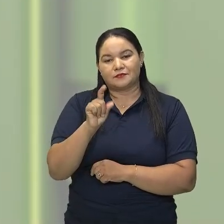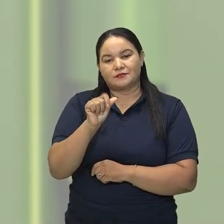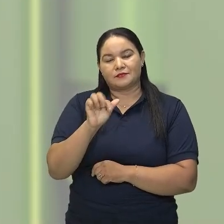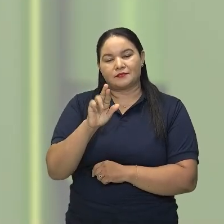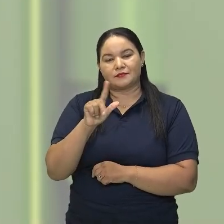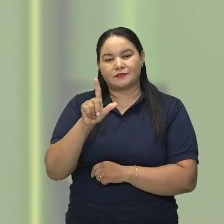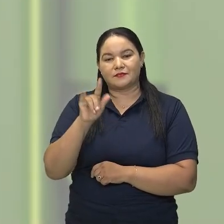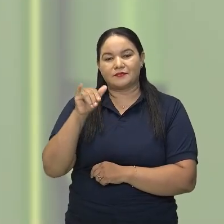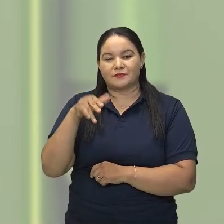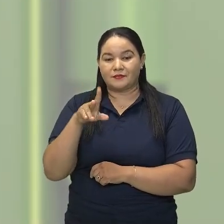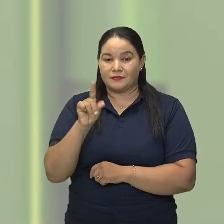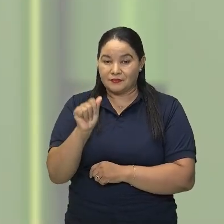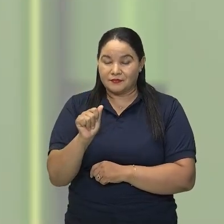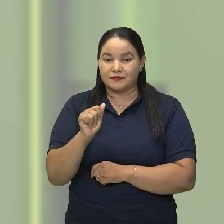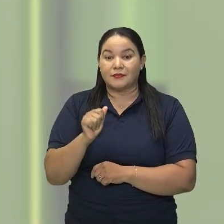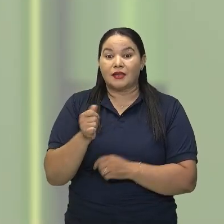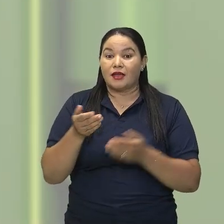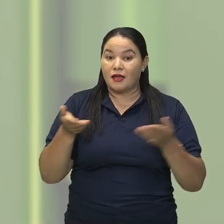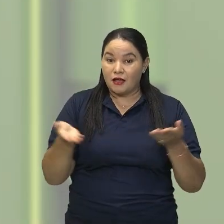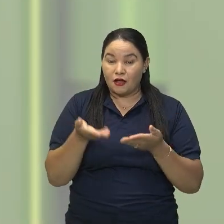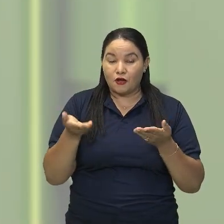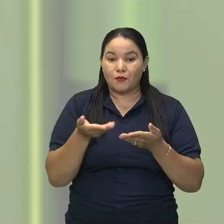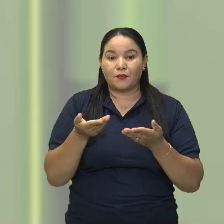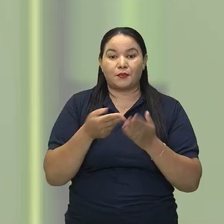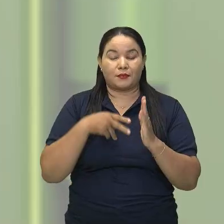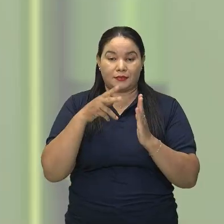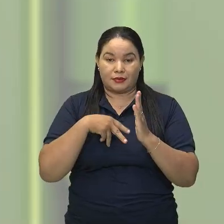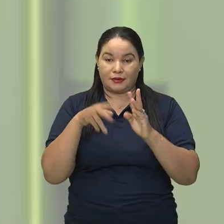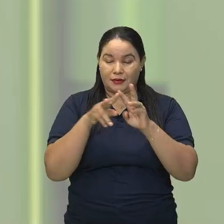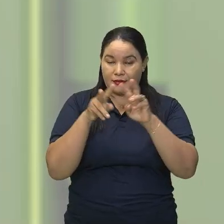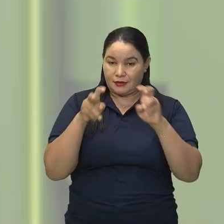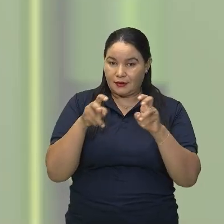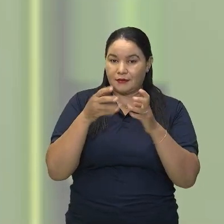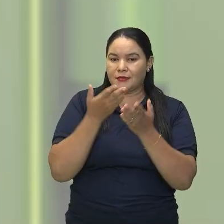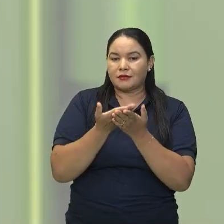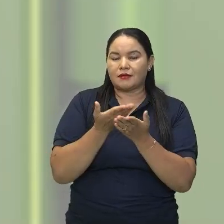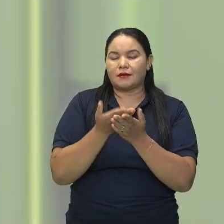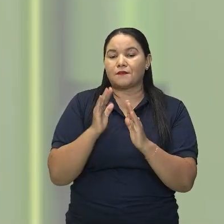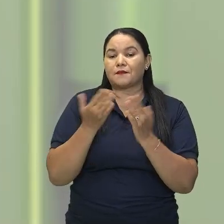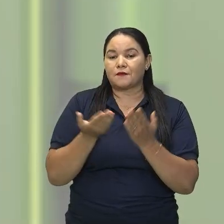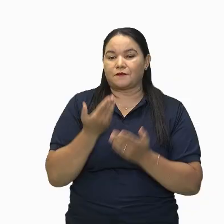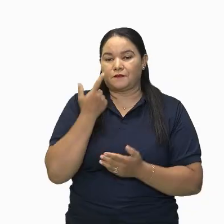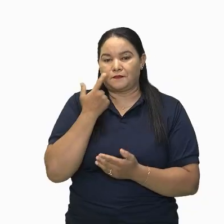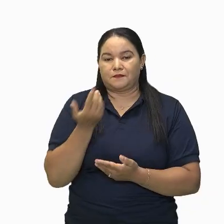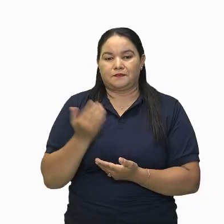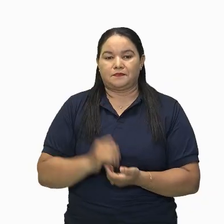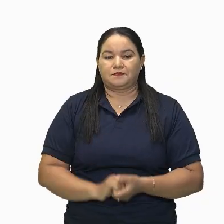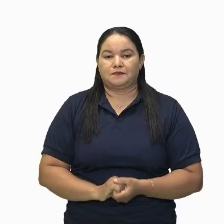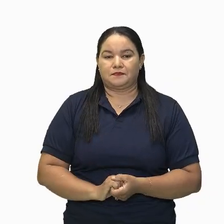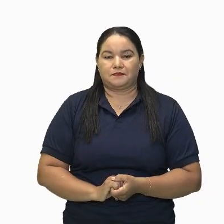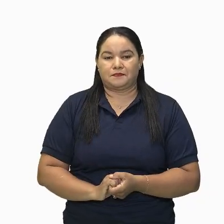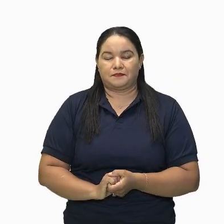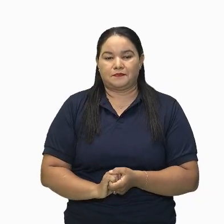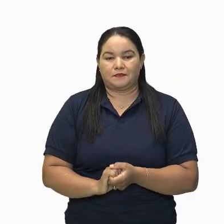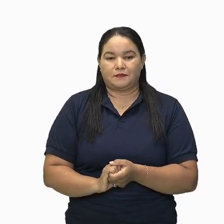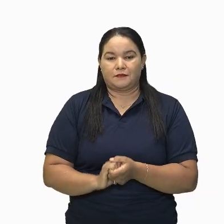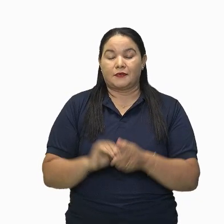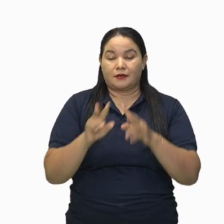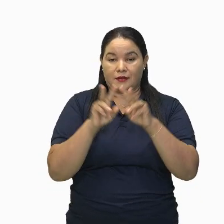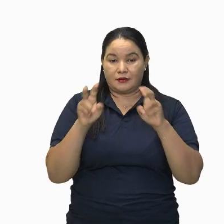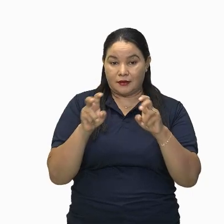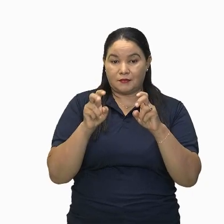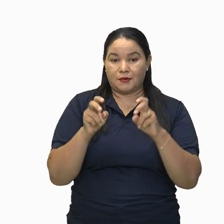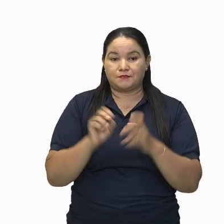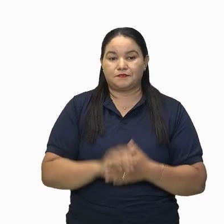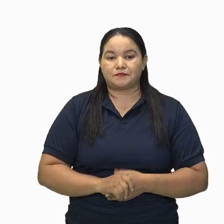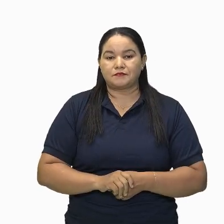Darlinda Monteiro e agora vamos ler o objeto de conhecimento da aula de hoje. Objeto de